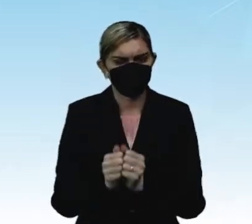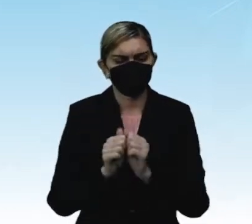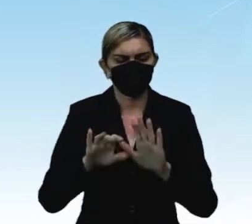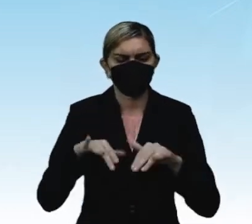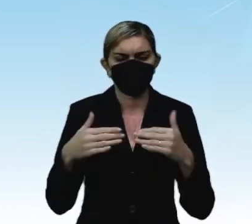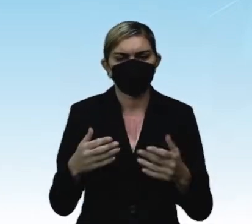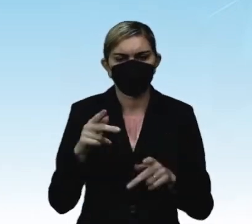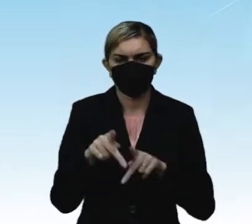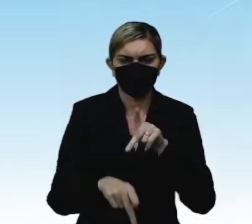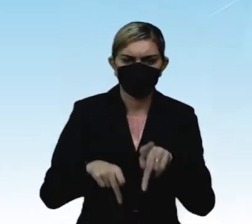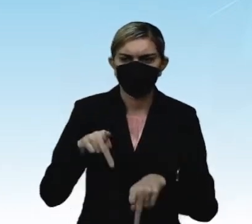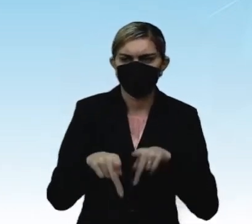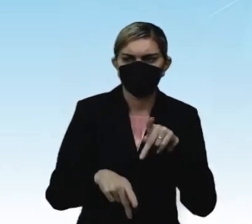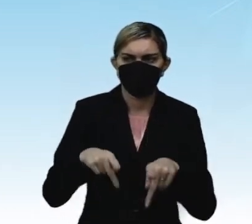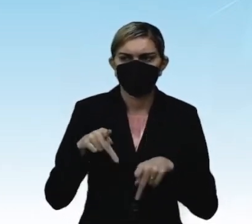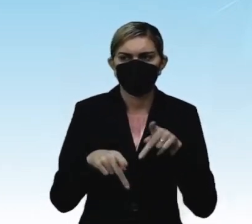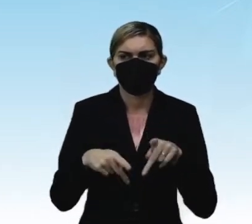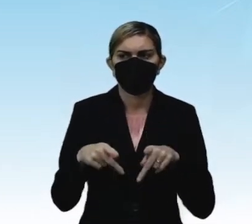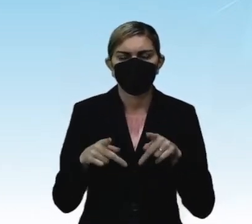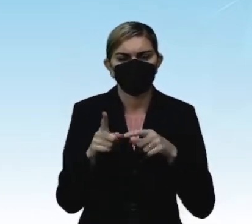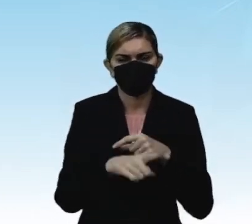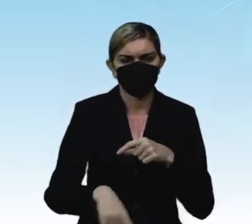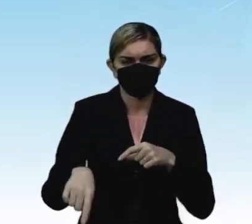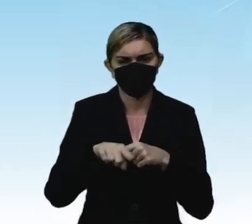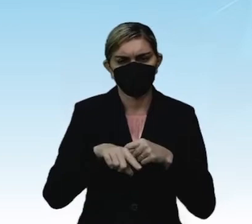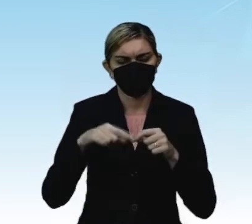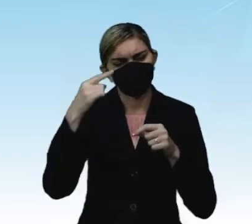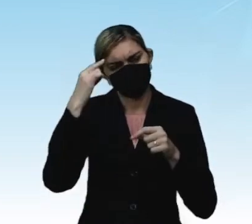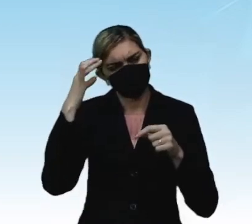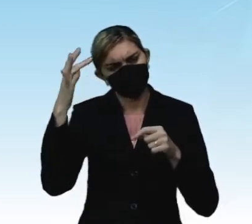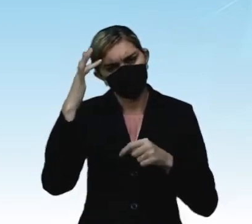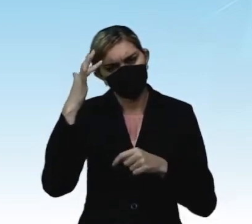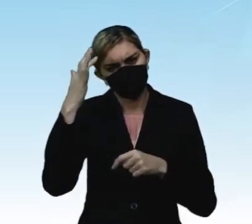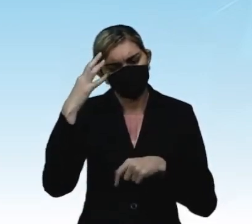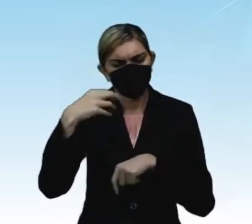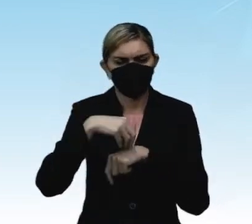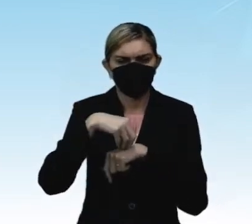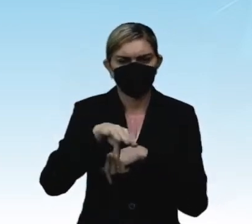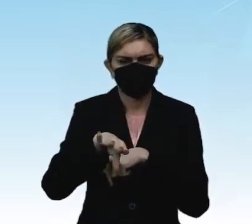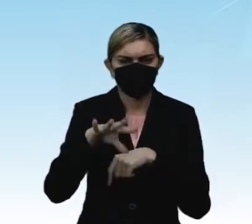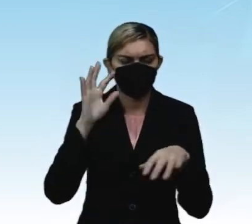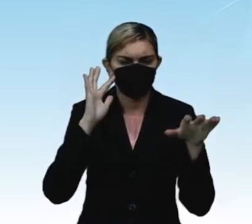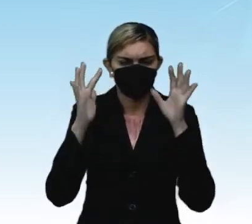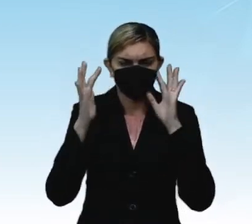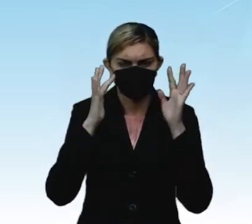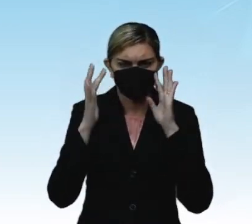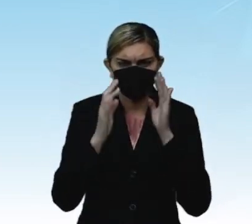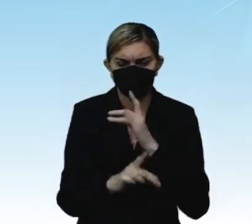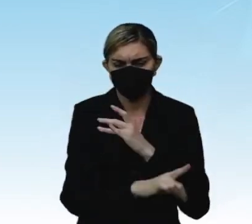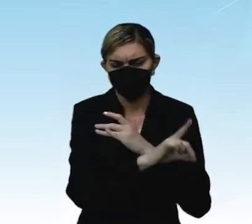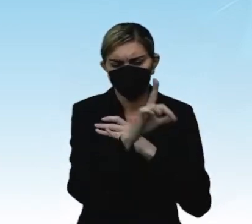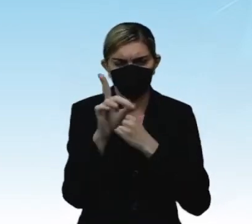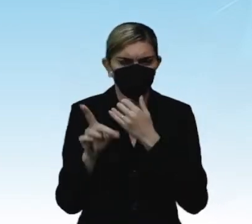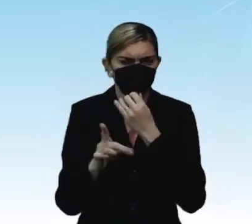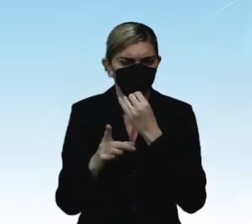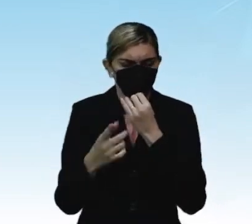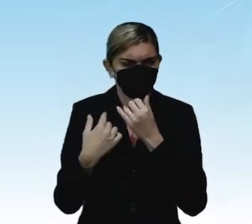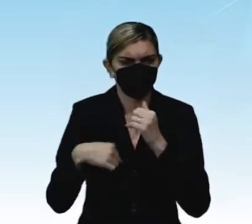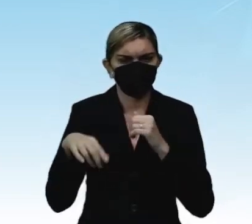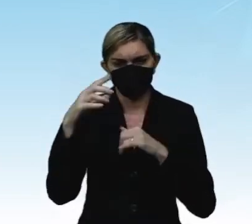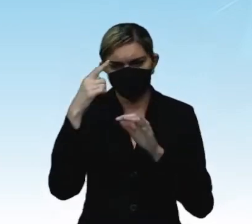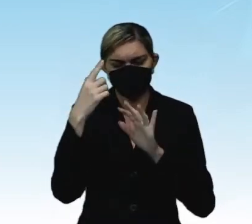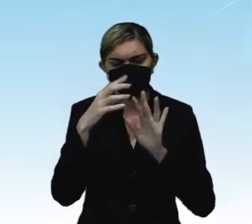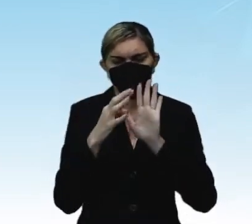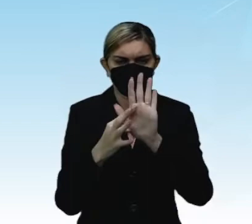são esses? Nosso pensamento, eu botei reflexão, mas é o pensamento do dia, meus amores. Preste